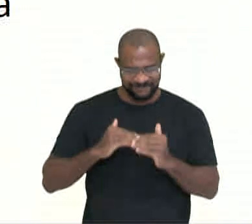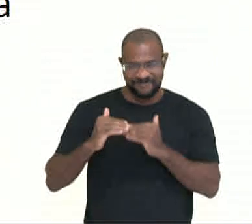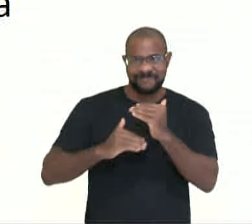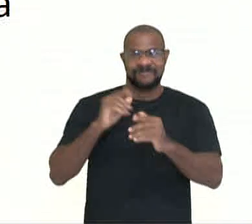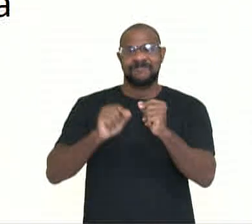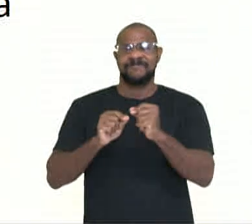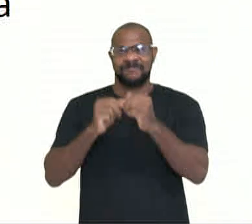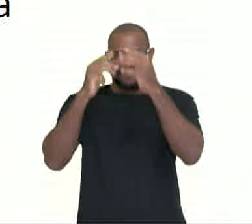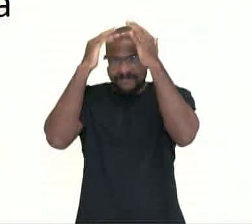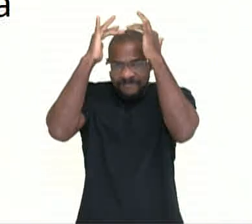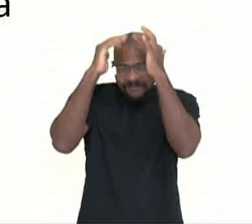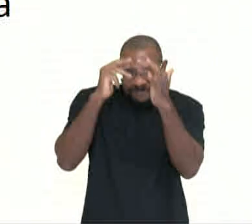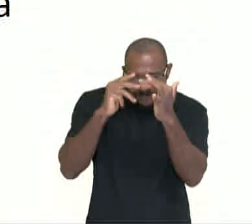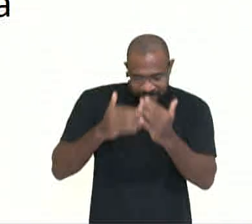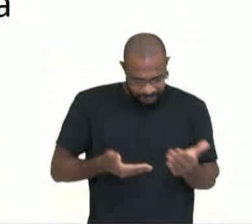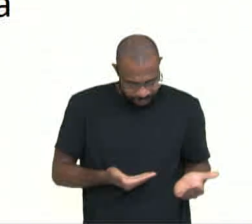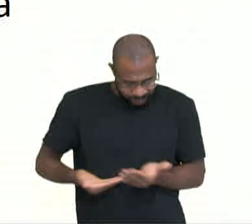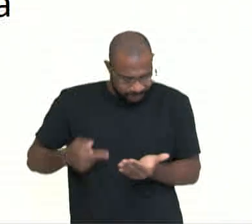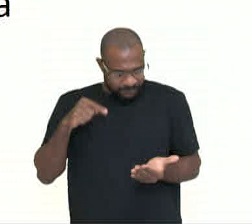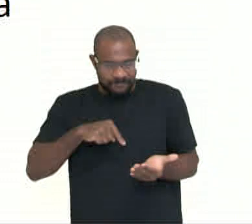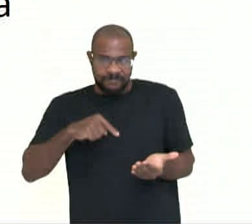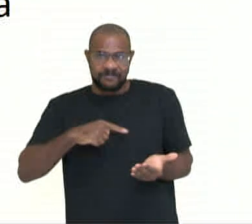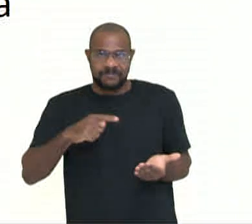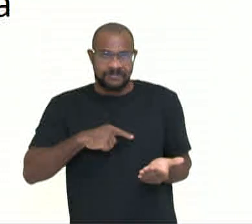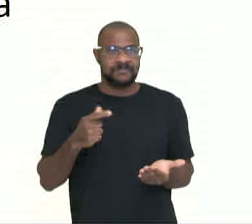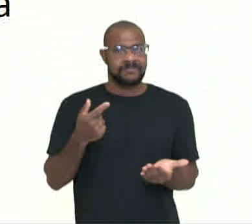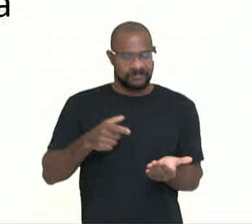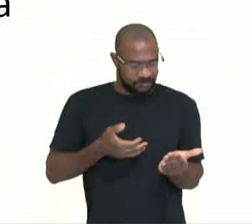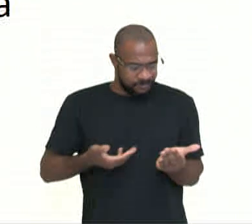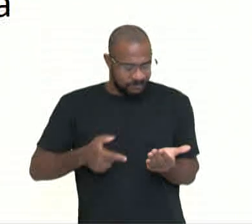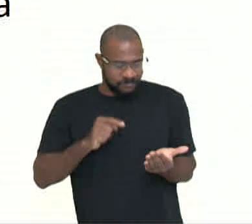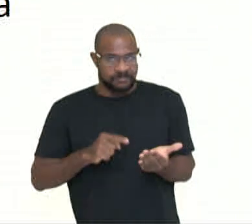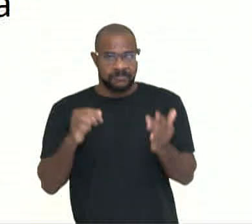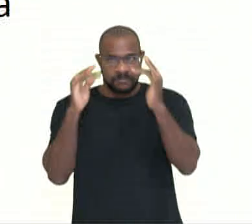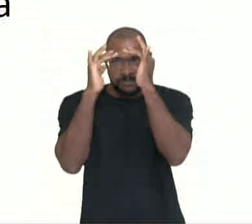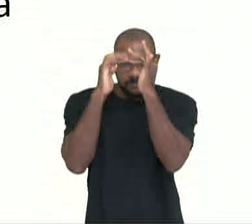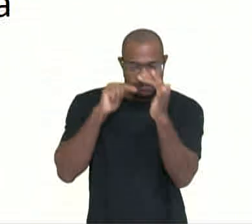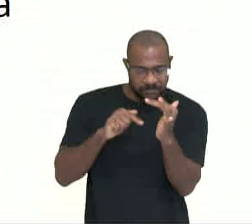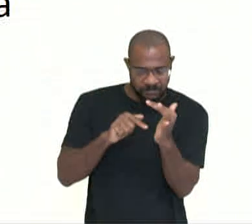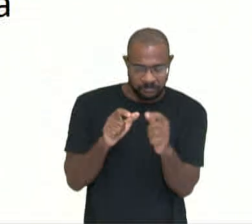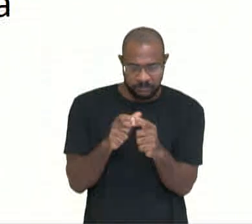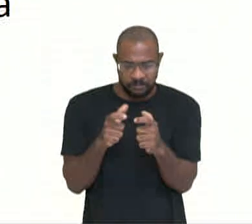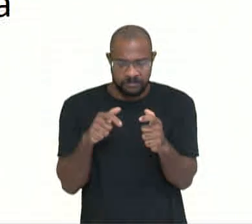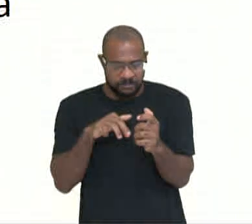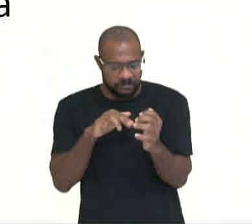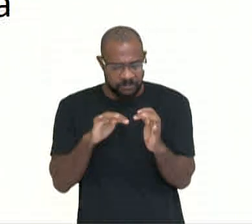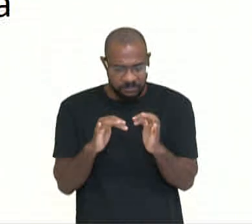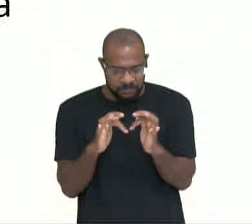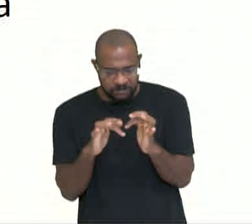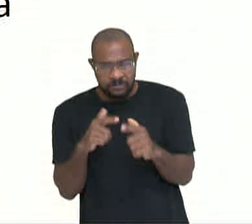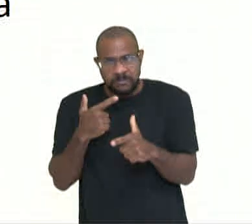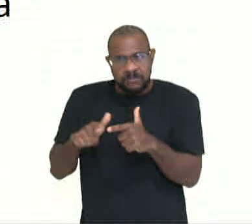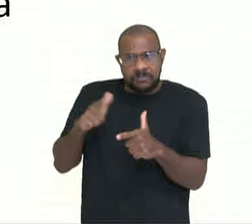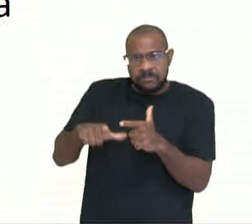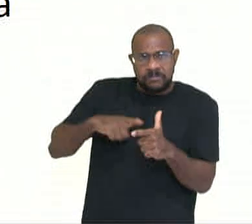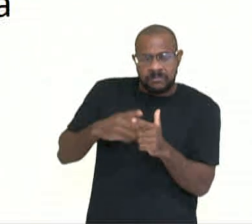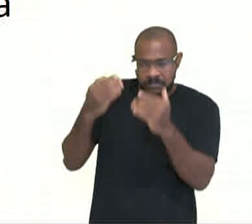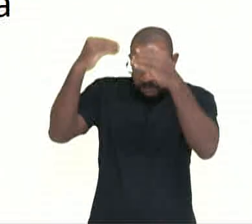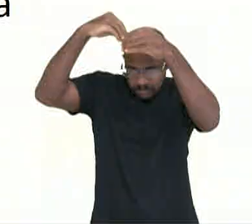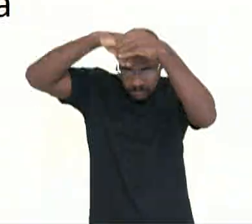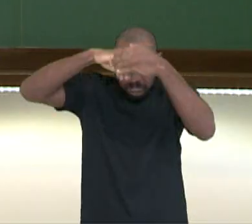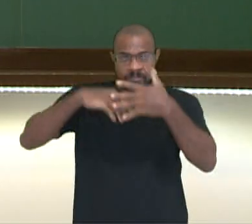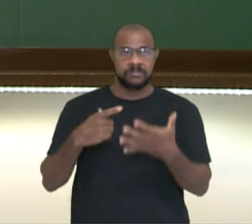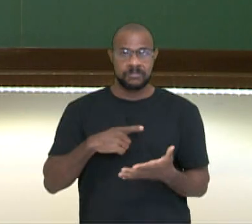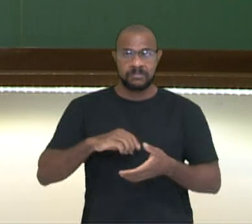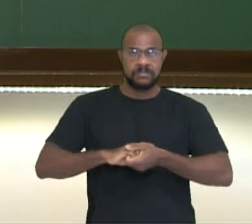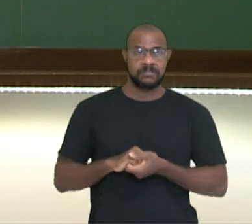quando crianças, apesar de terem imagens cerebrais e circunferência da cabeça normais ao nascer. Então veja só. Pesquisas